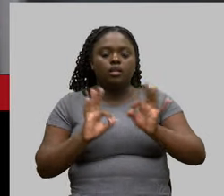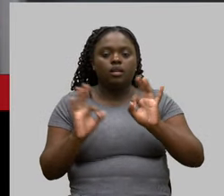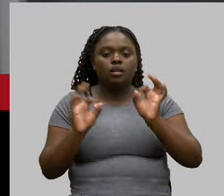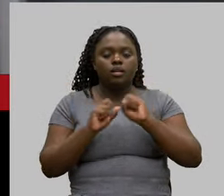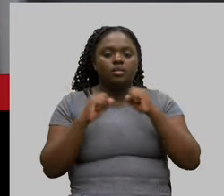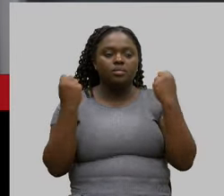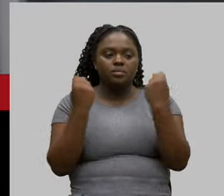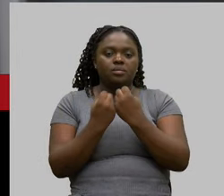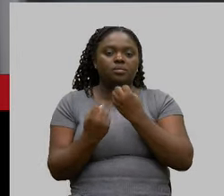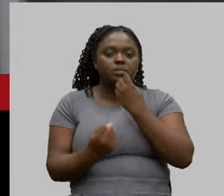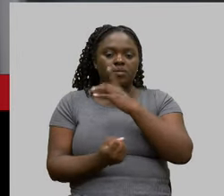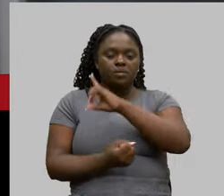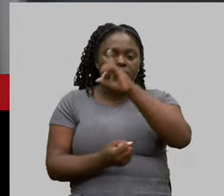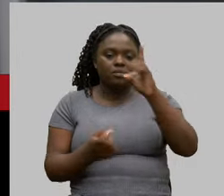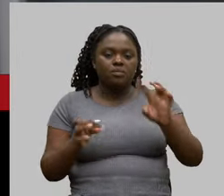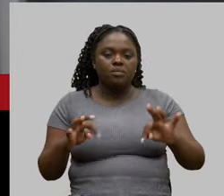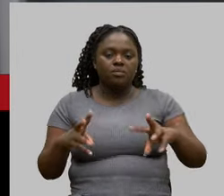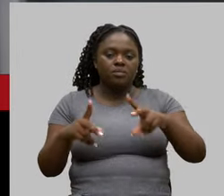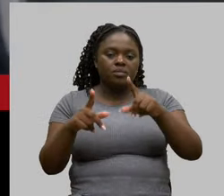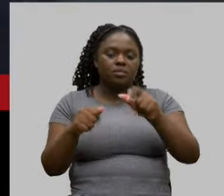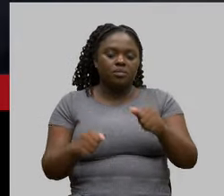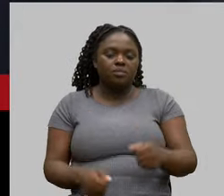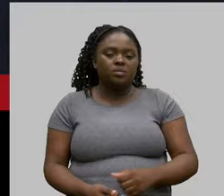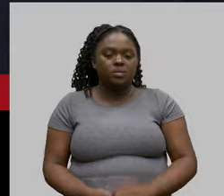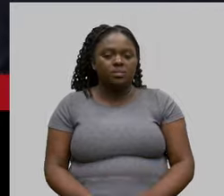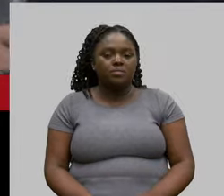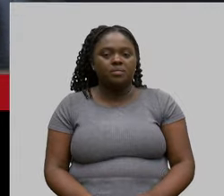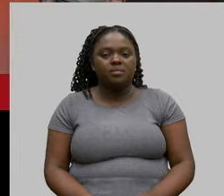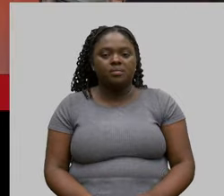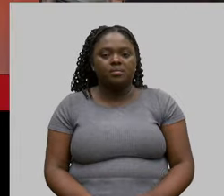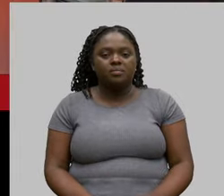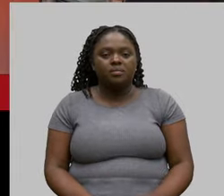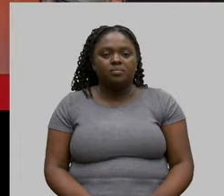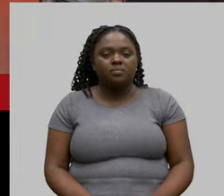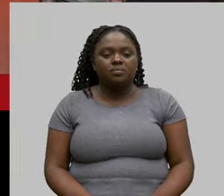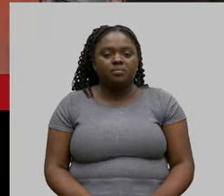Bom dia para todos e bons trabalhos muito